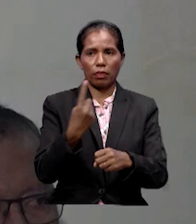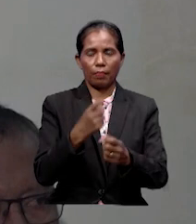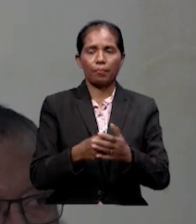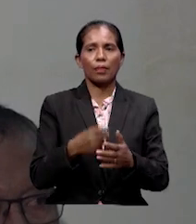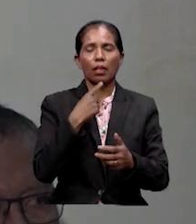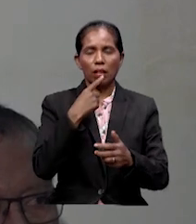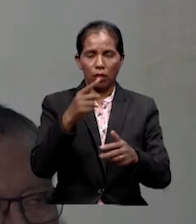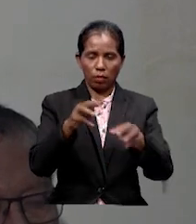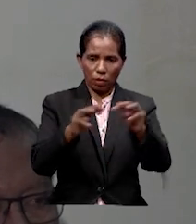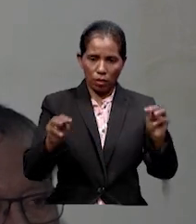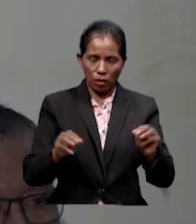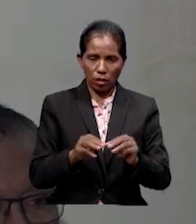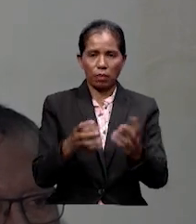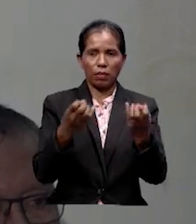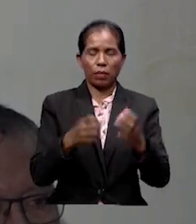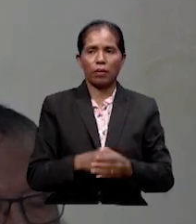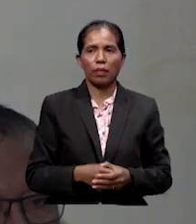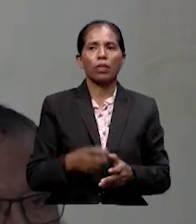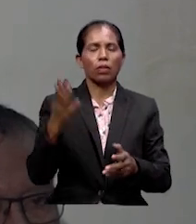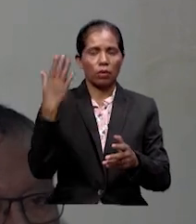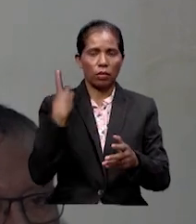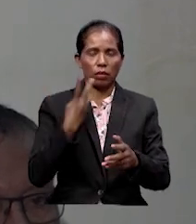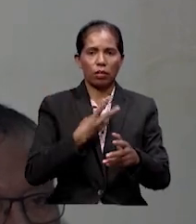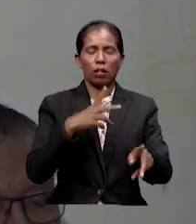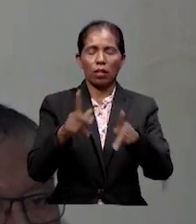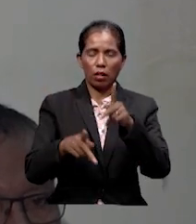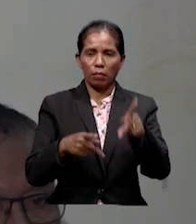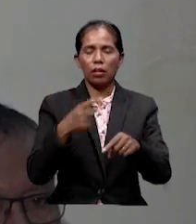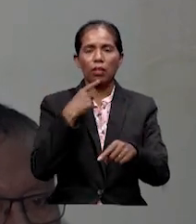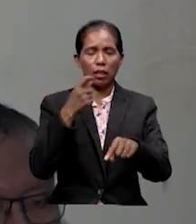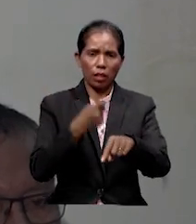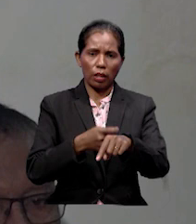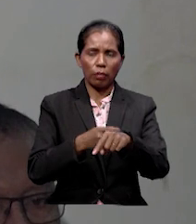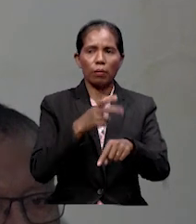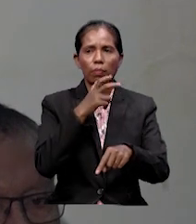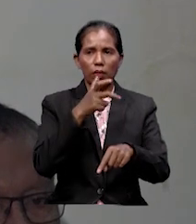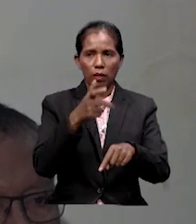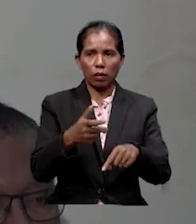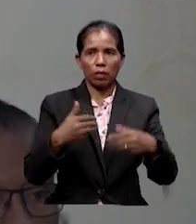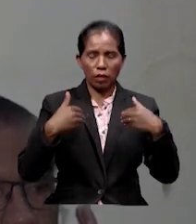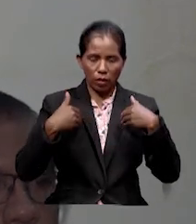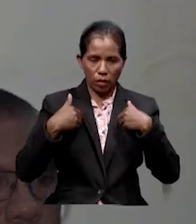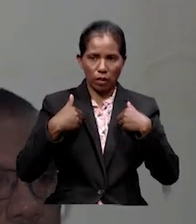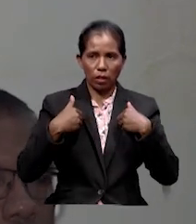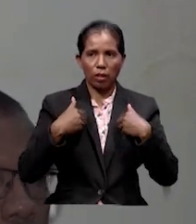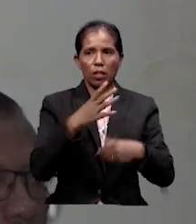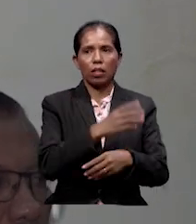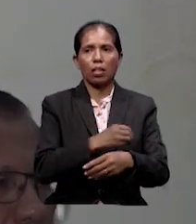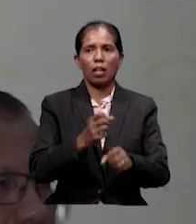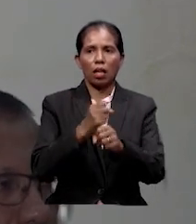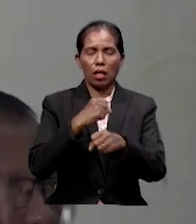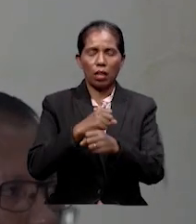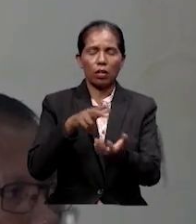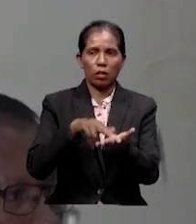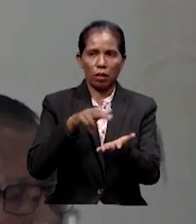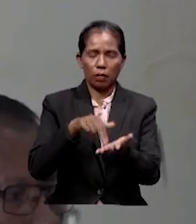ele no município de Barra, ao divulgo que tem a ser de avô, tem tempo português e até fábrica no leite novo. É fábrica sabão, fábrica de tinta,